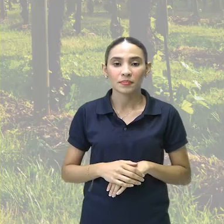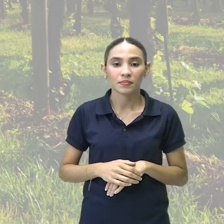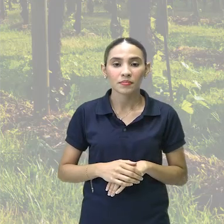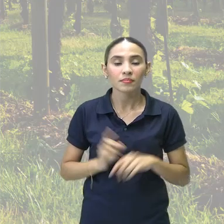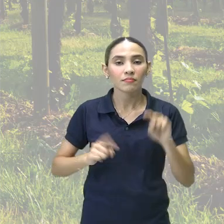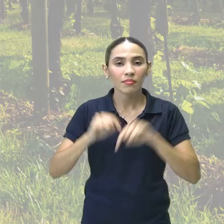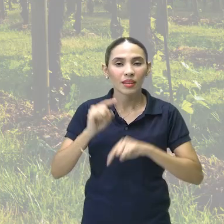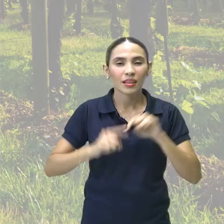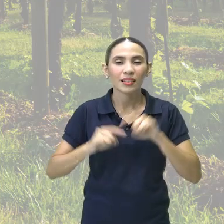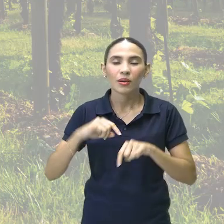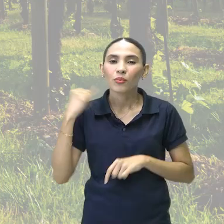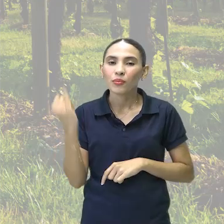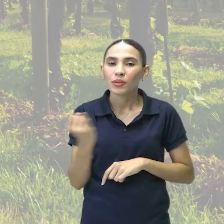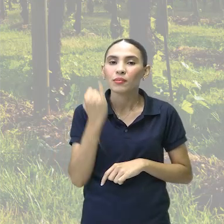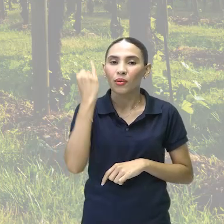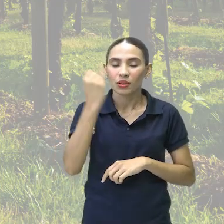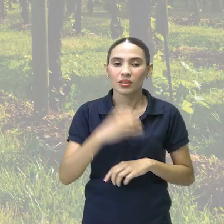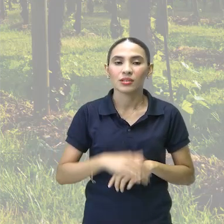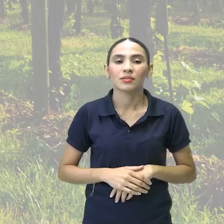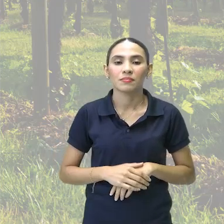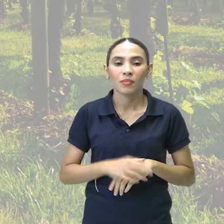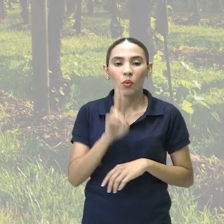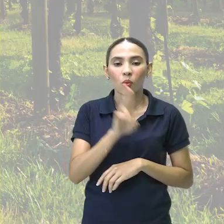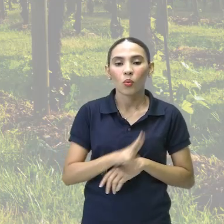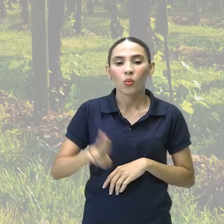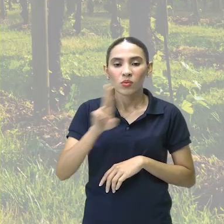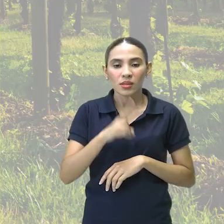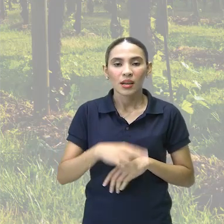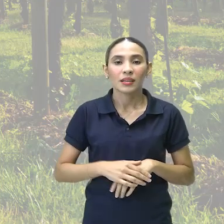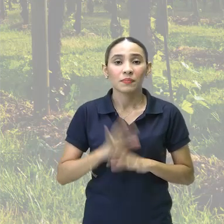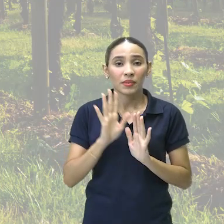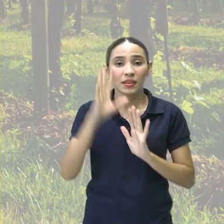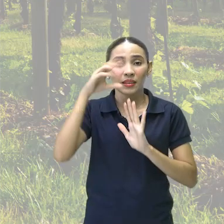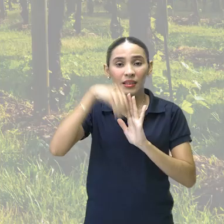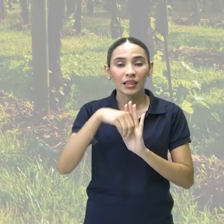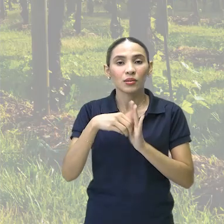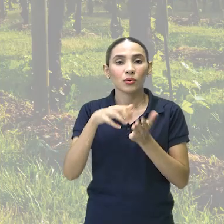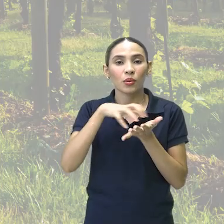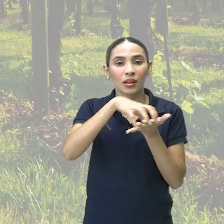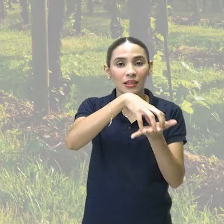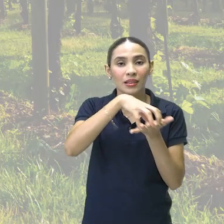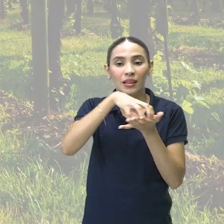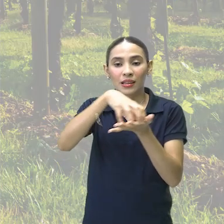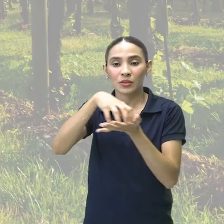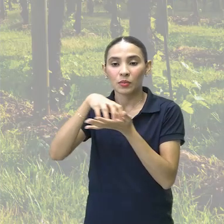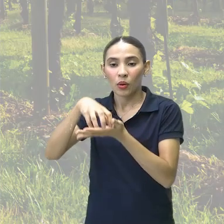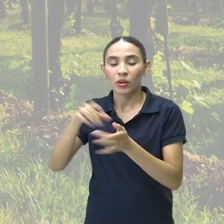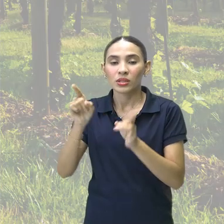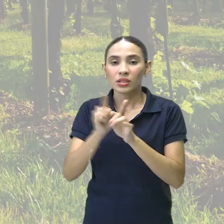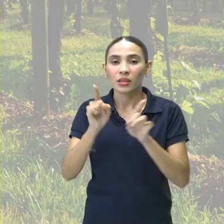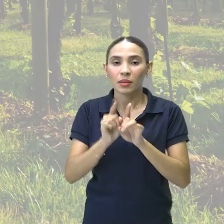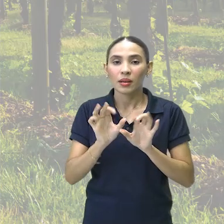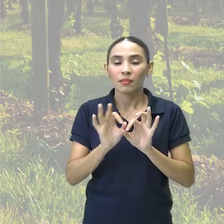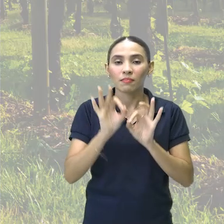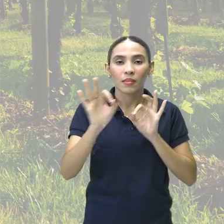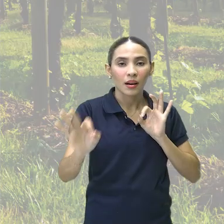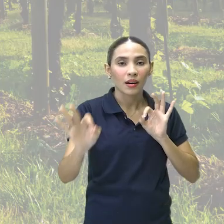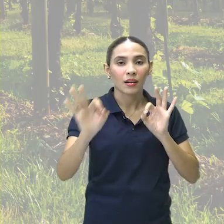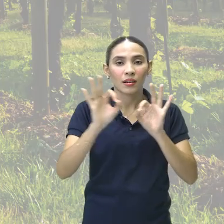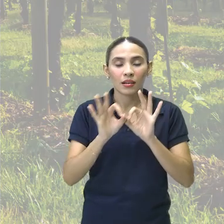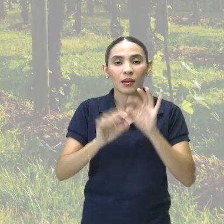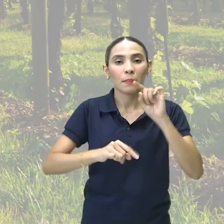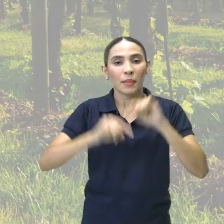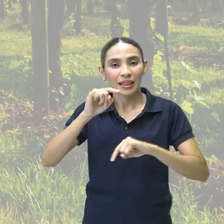desta ferramenta tão importante, né, para ser utilizada dentro de transporte, dentro do deslocamento, tanto